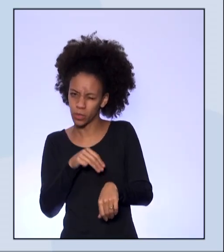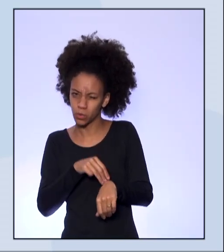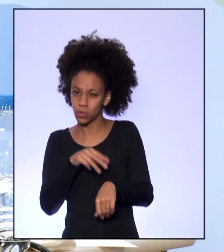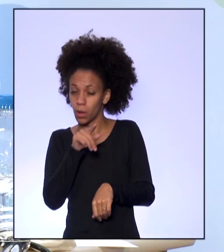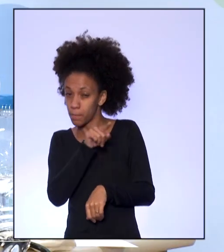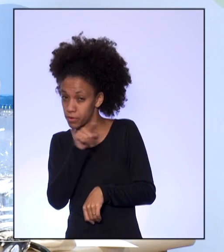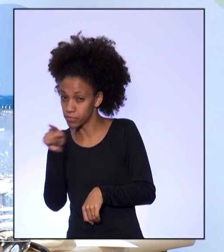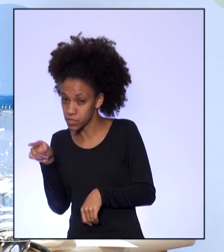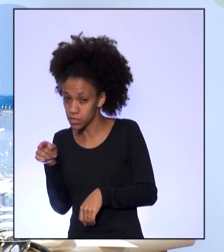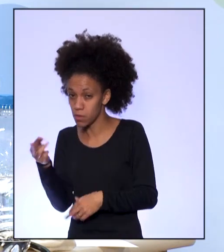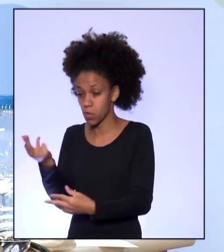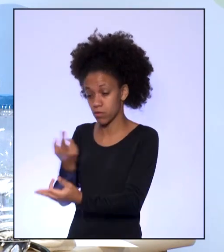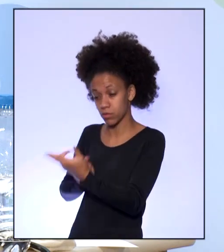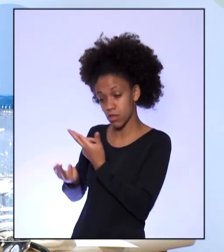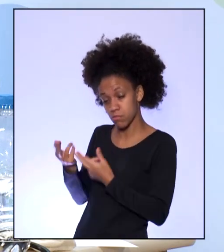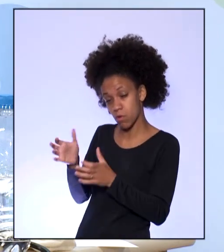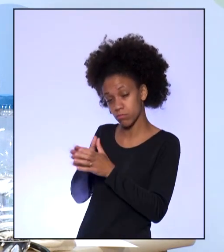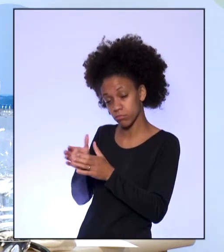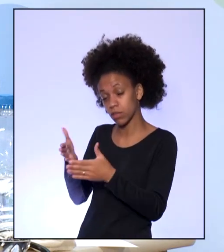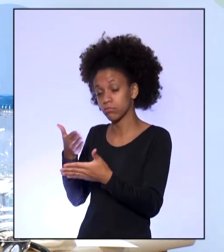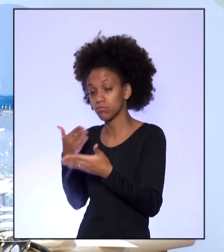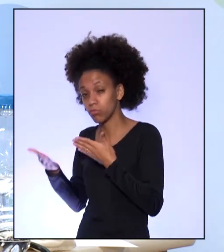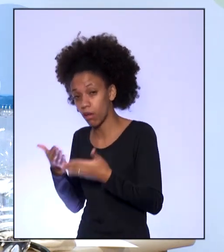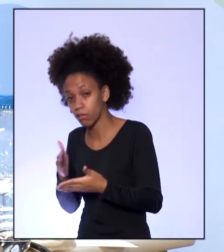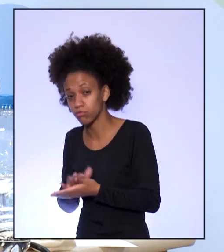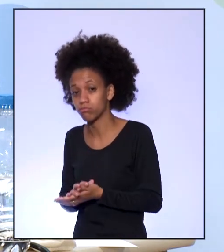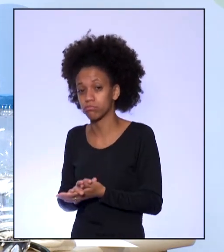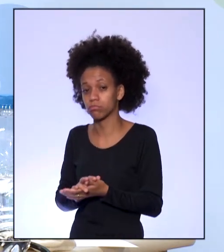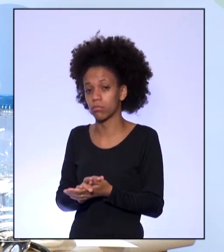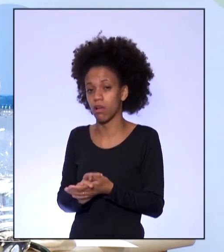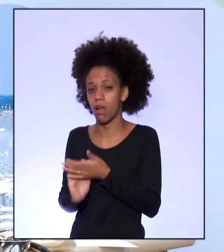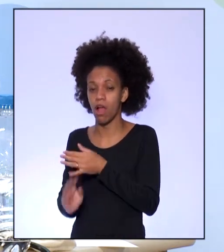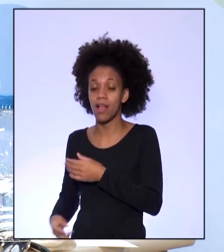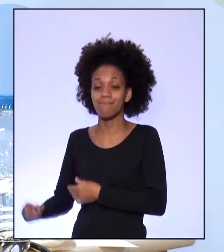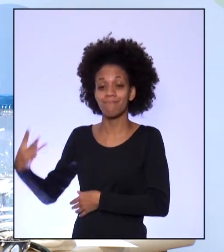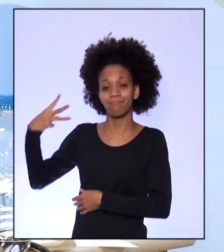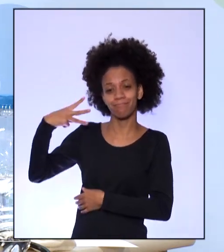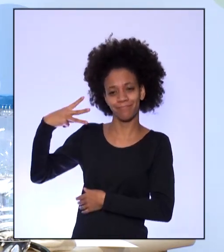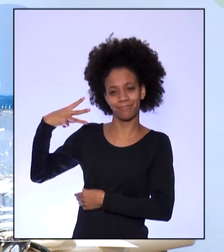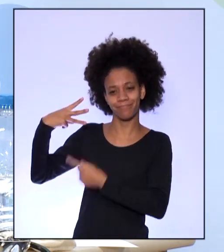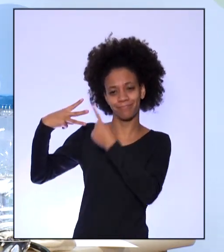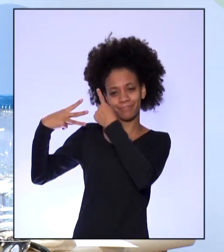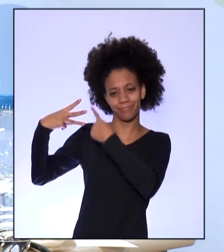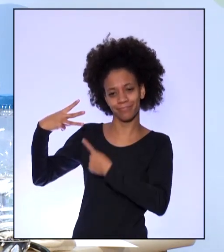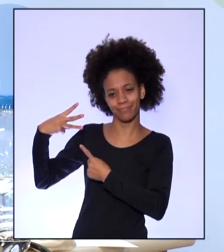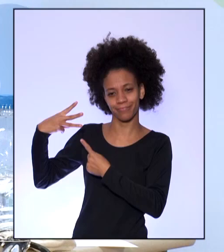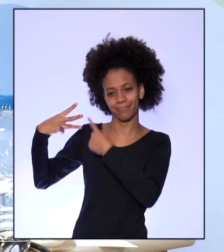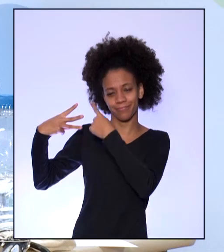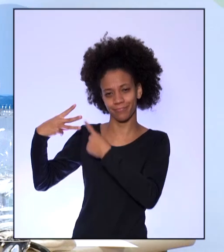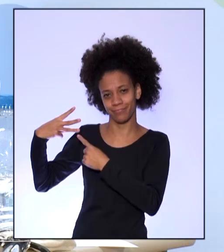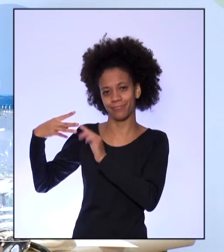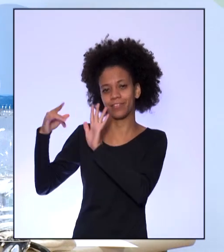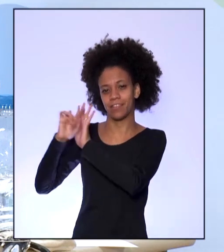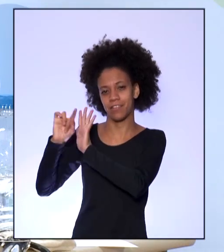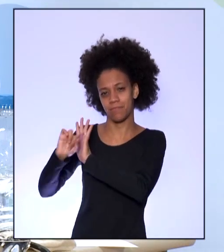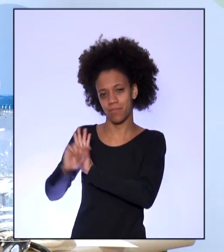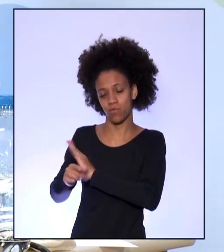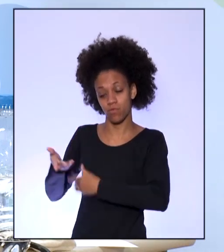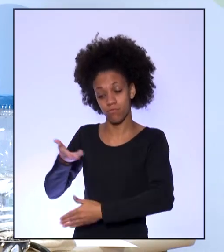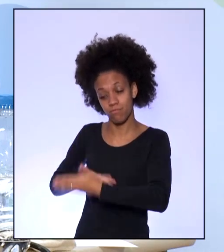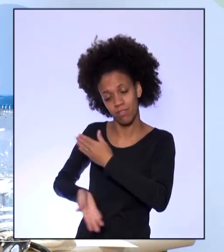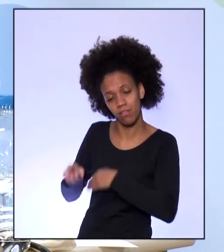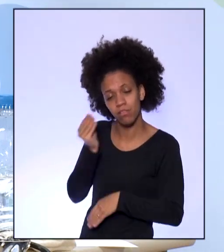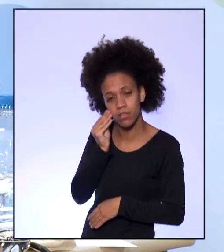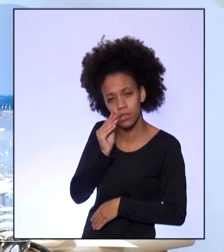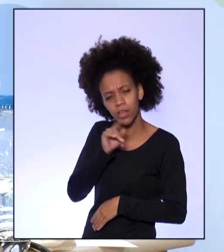que vocês respondam para mim essas 3 perguntinhas no chat, para a gente tentar interagir e ver se